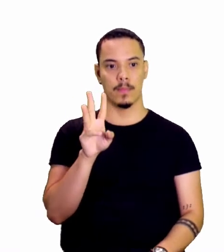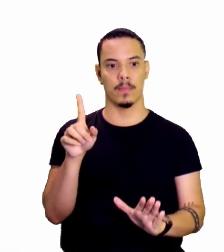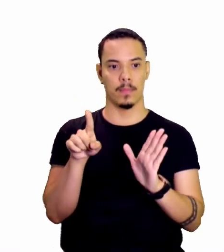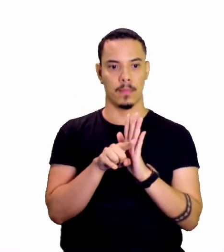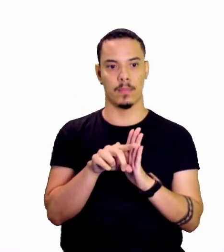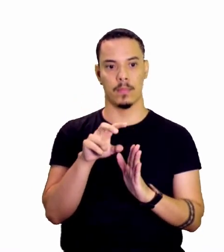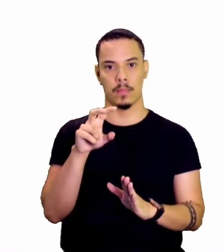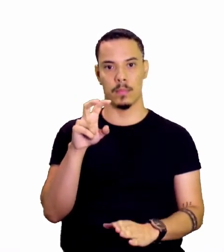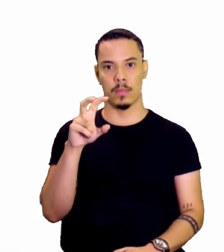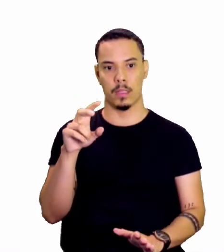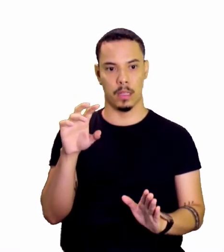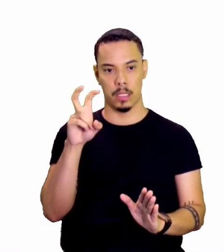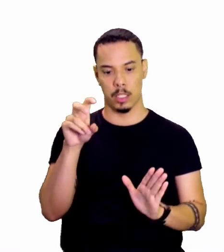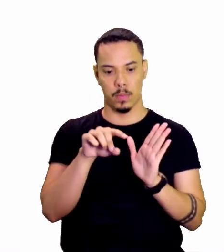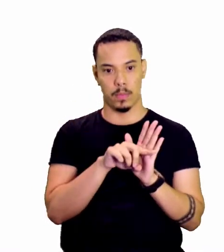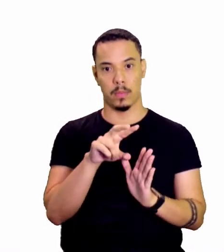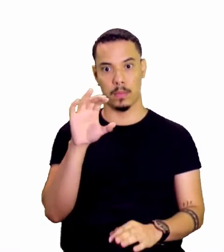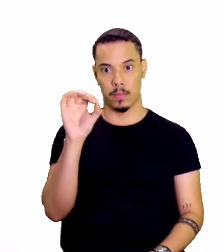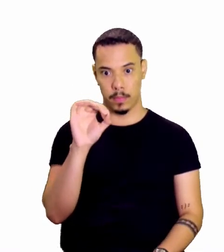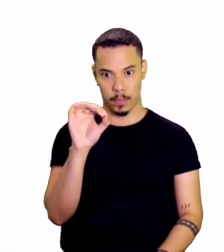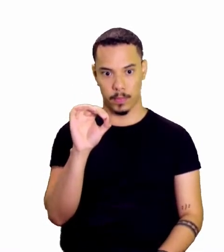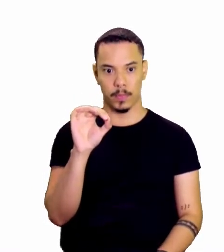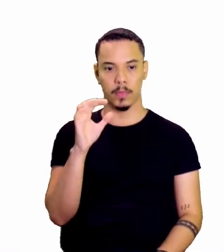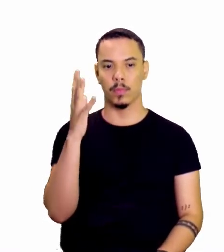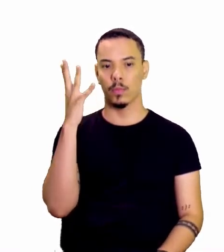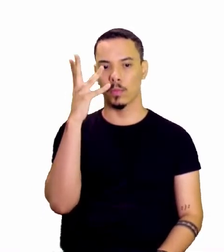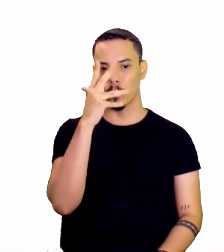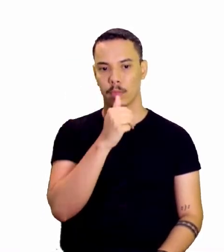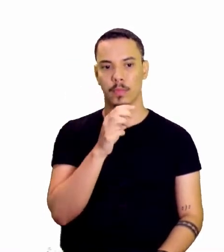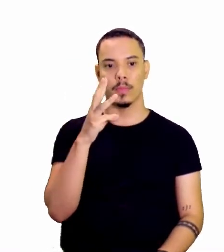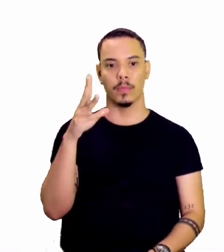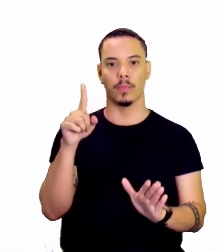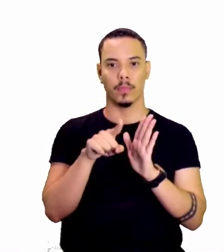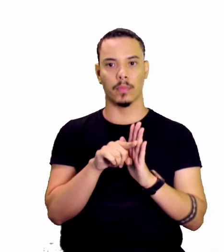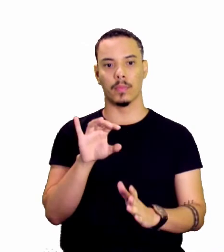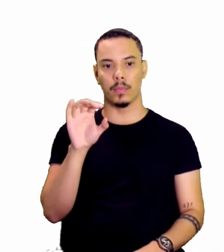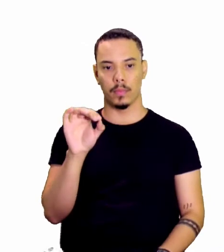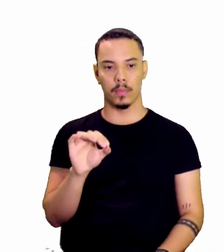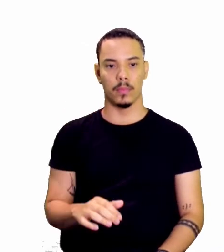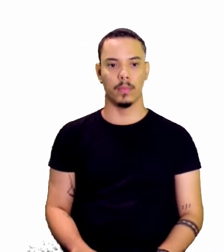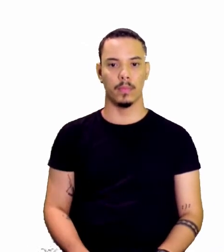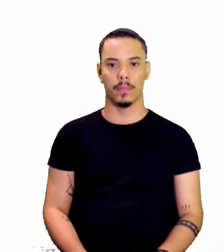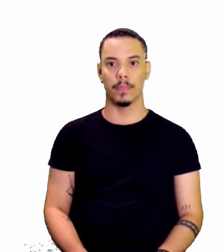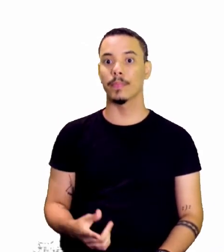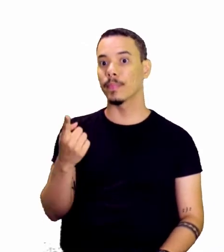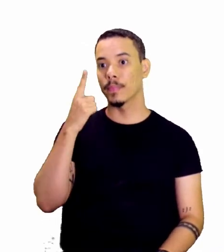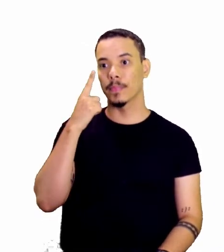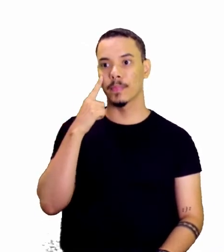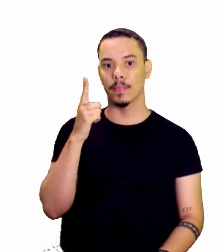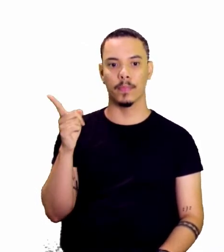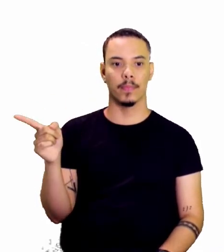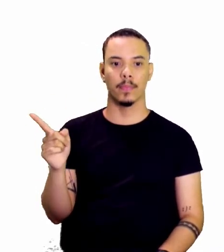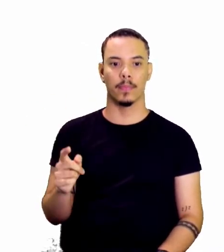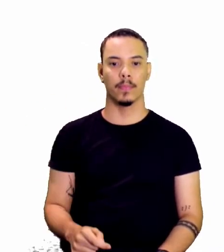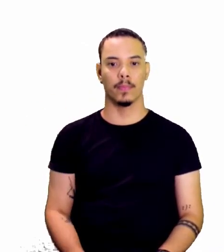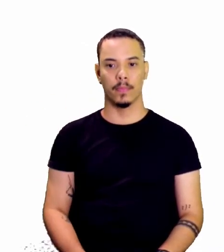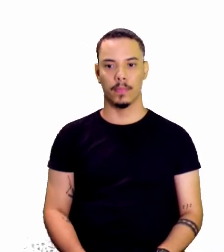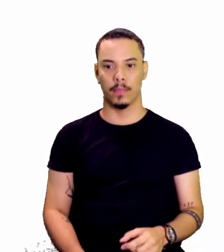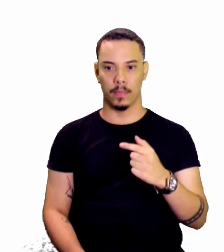- 0 da linha hein o rock bonitinho 360 daqui o certinho